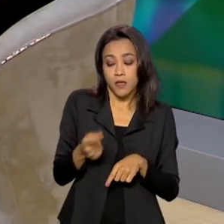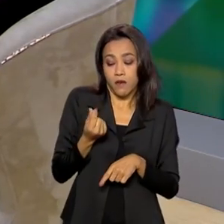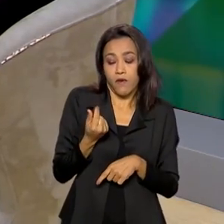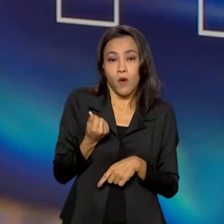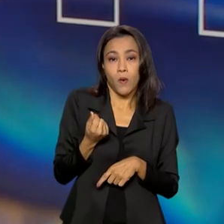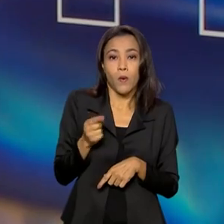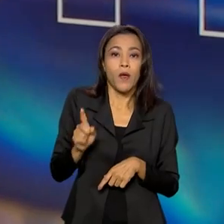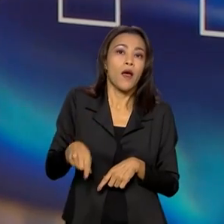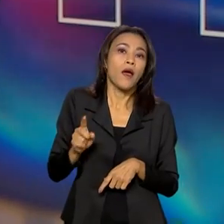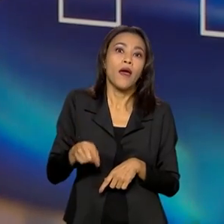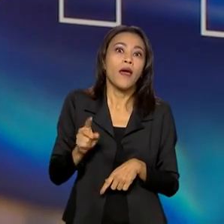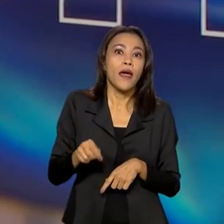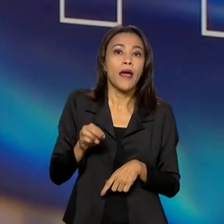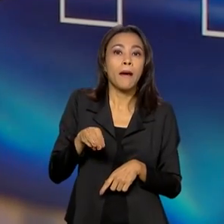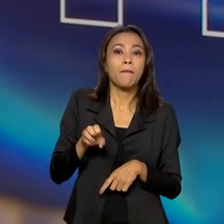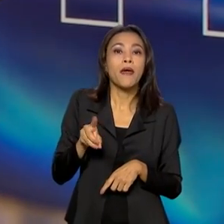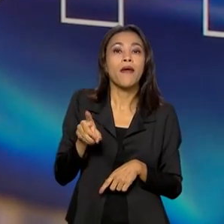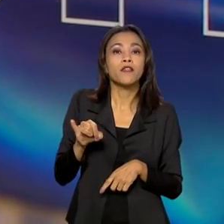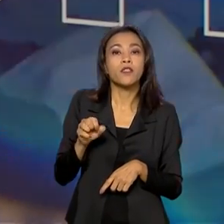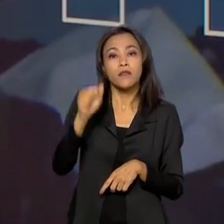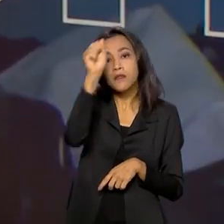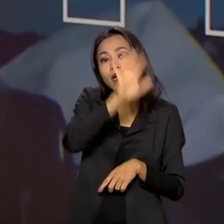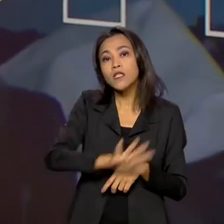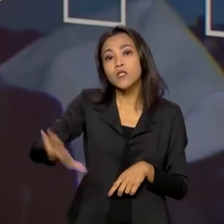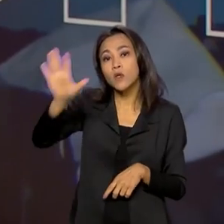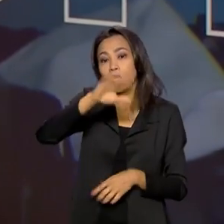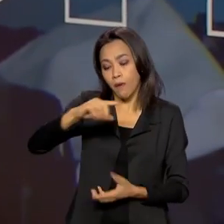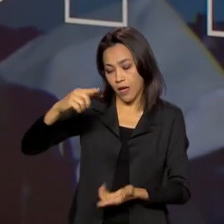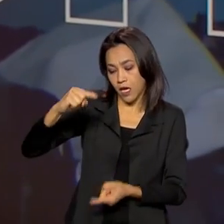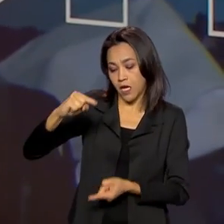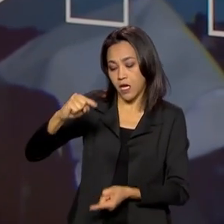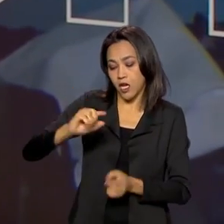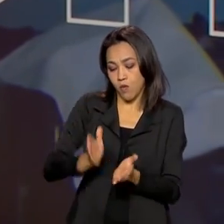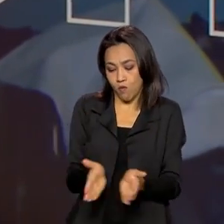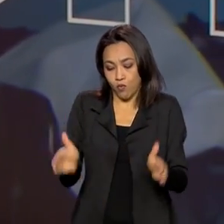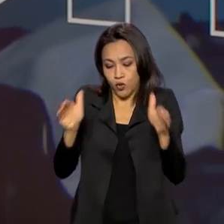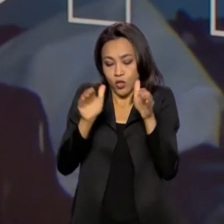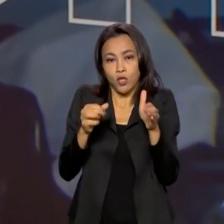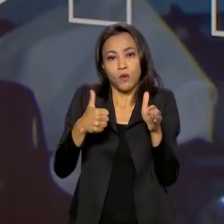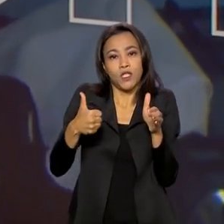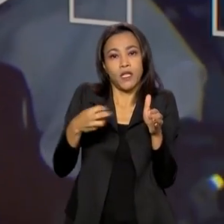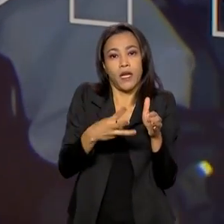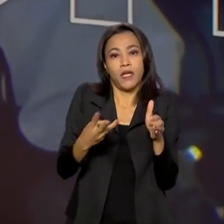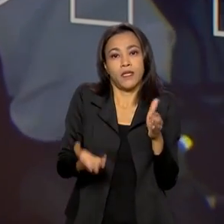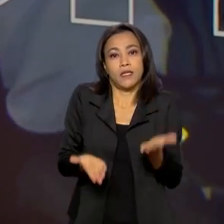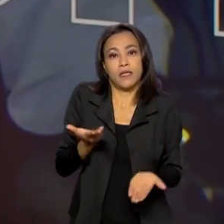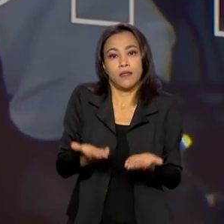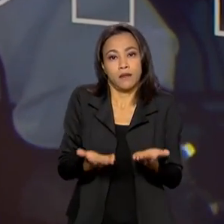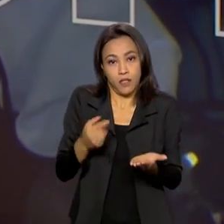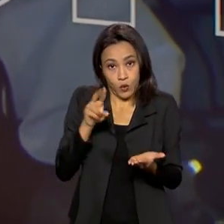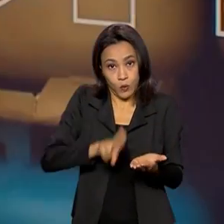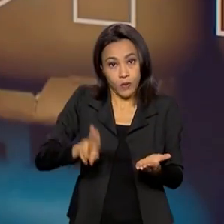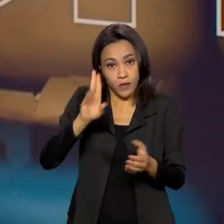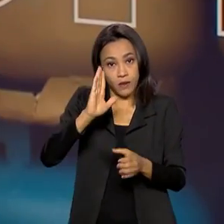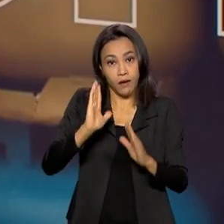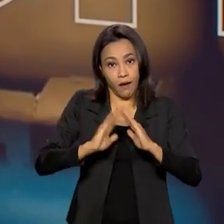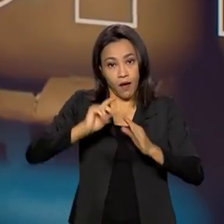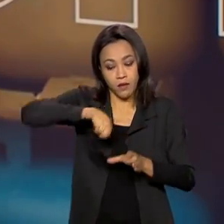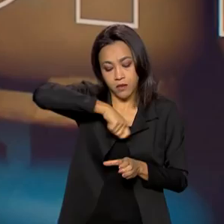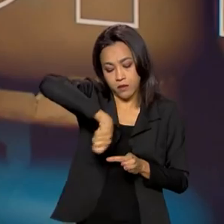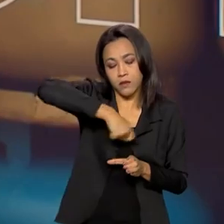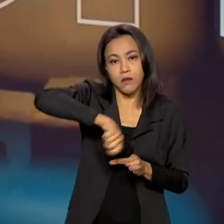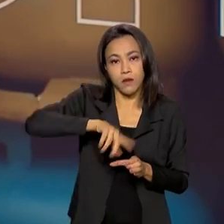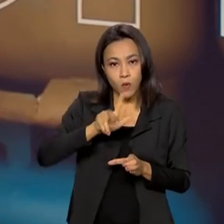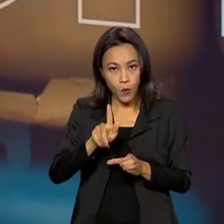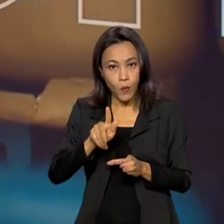a mdia Nacional num botijão de 13 13 kg né que é aquele botijão convencional que a gente usa em nossa casa esse valor ele